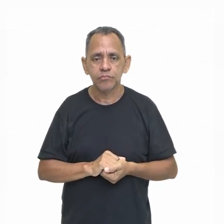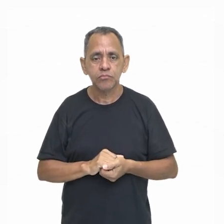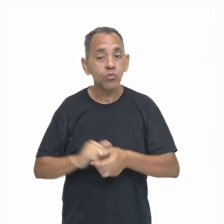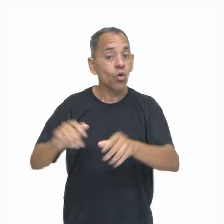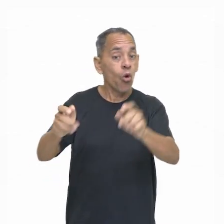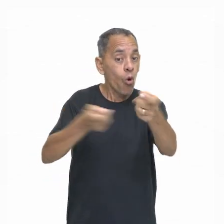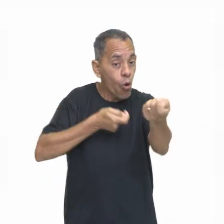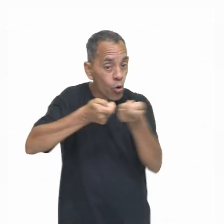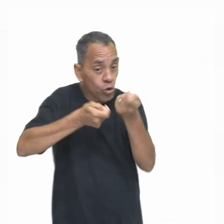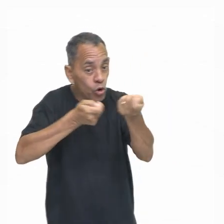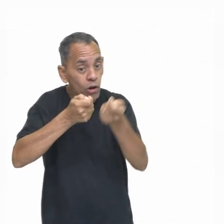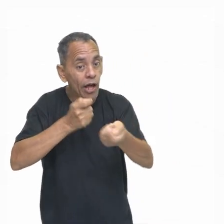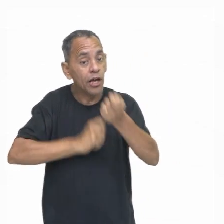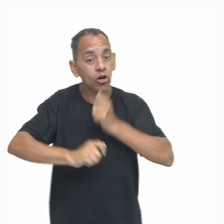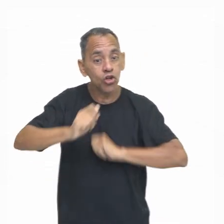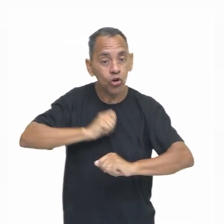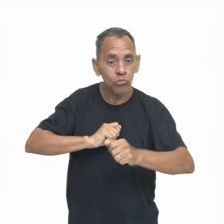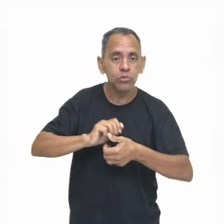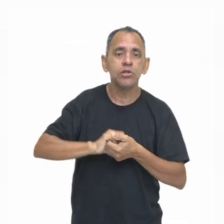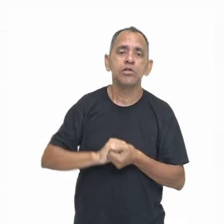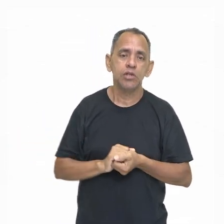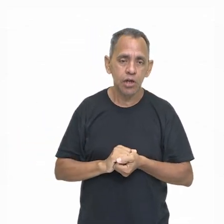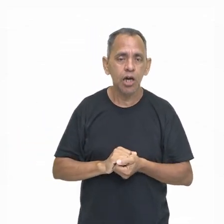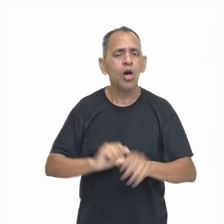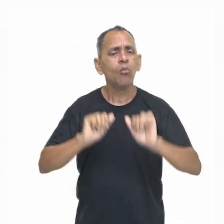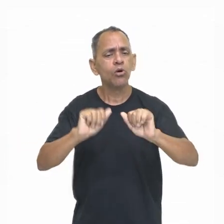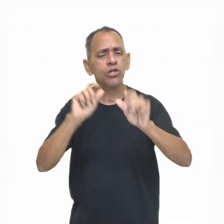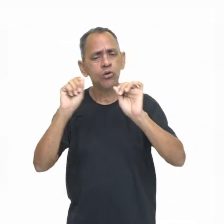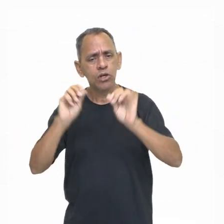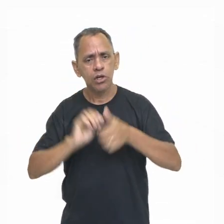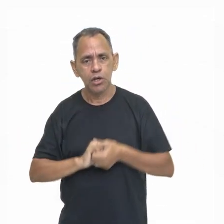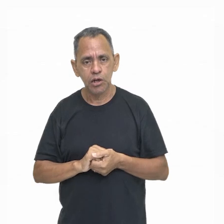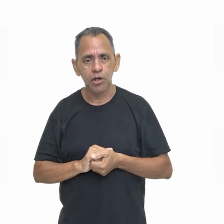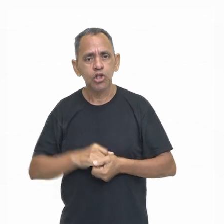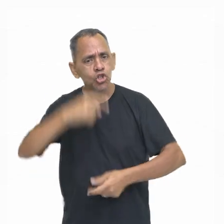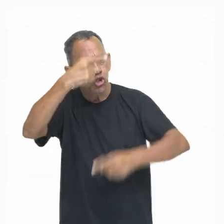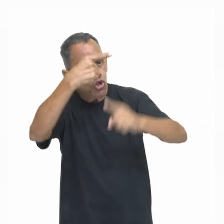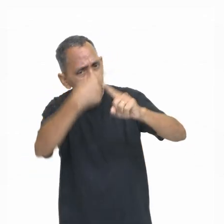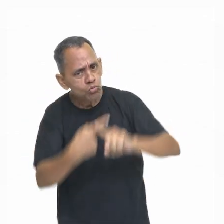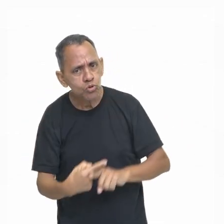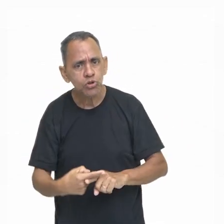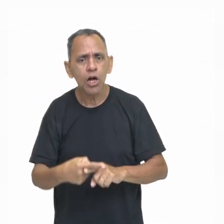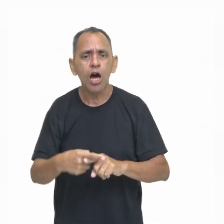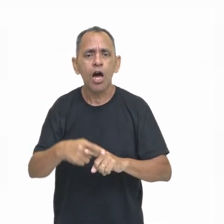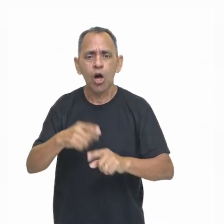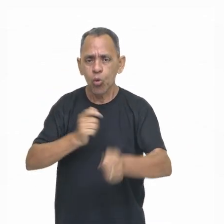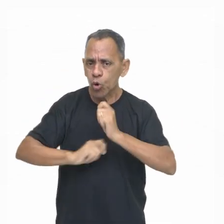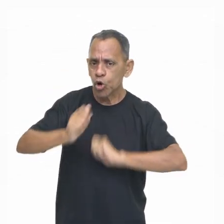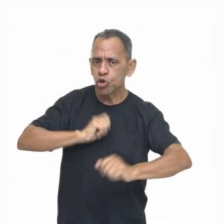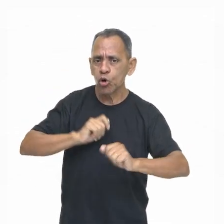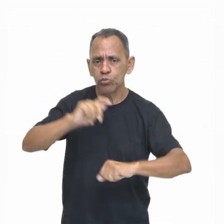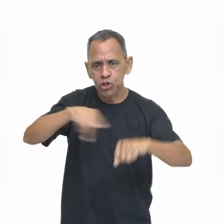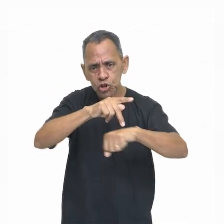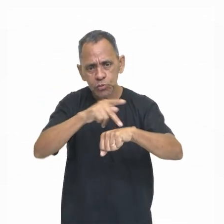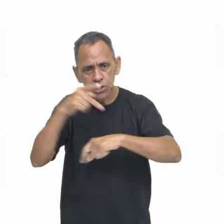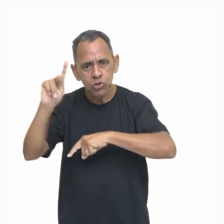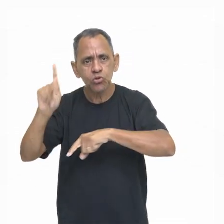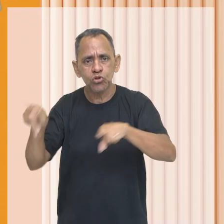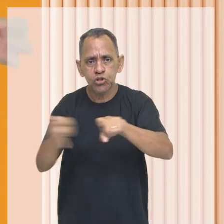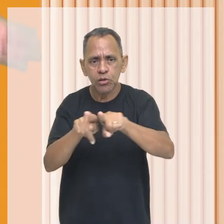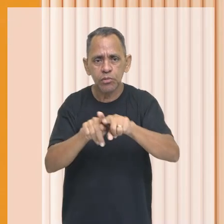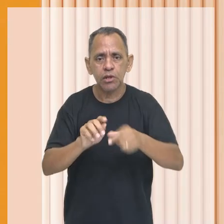expor a economia brasileira à concorrência internacional. Ou seja, nesse momento, ele abria as portas para